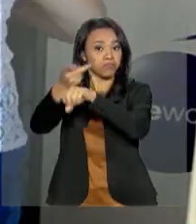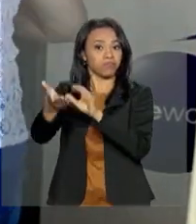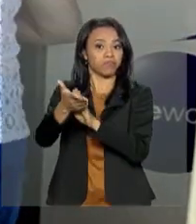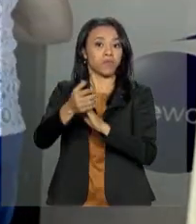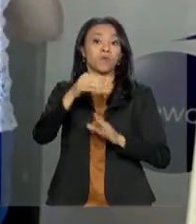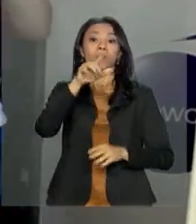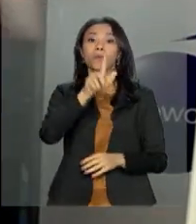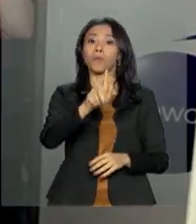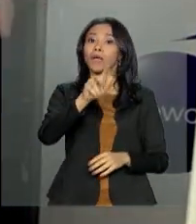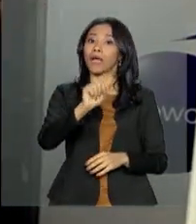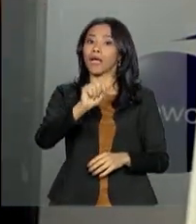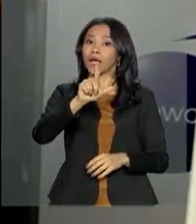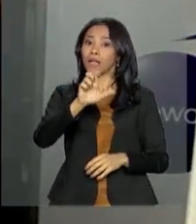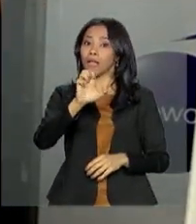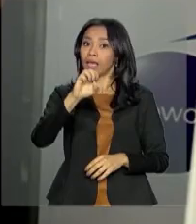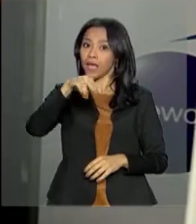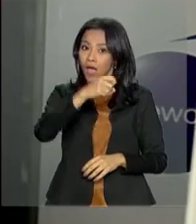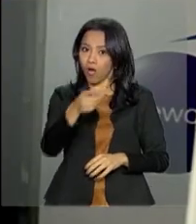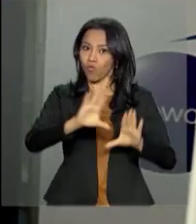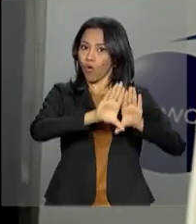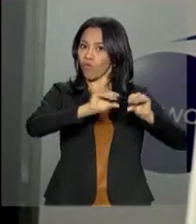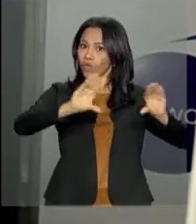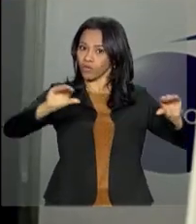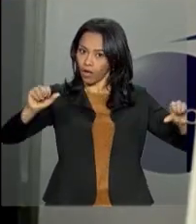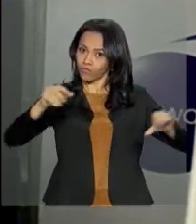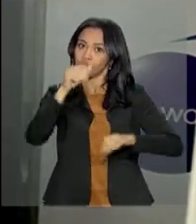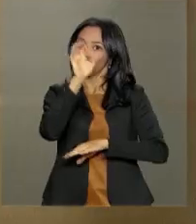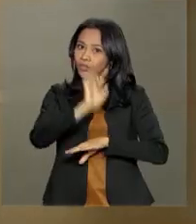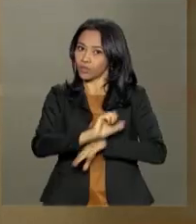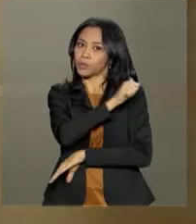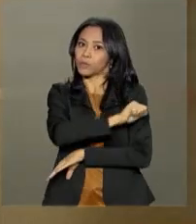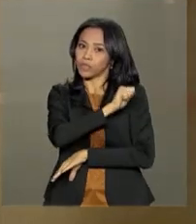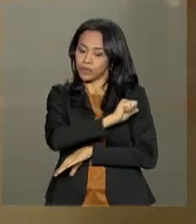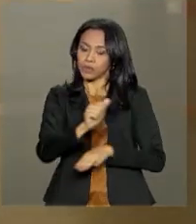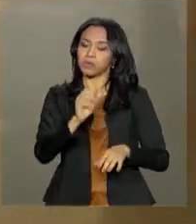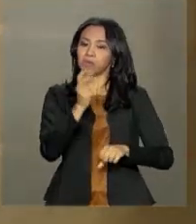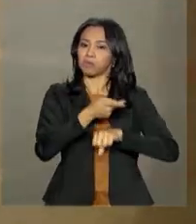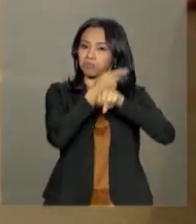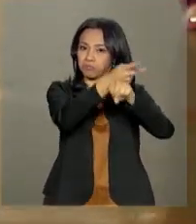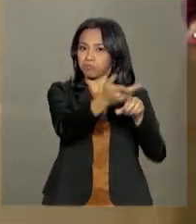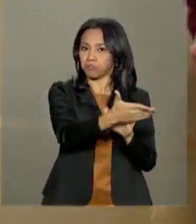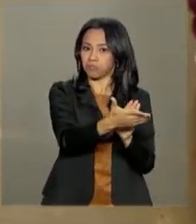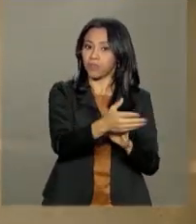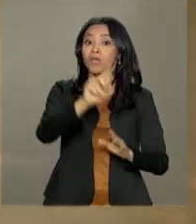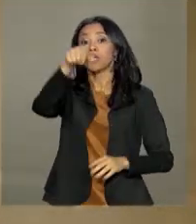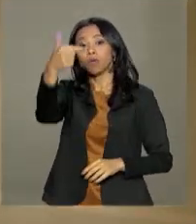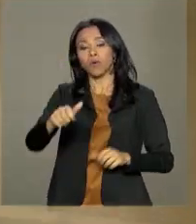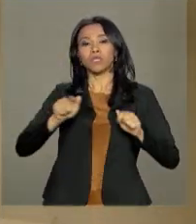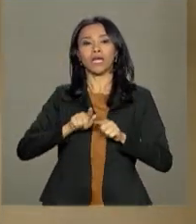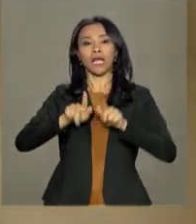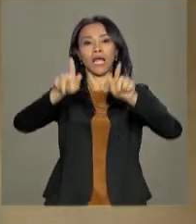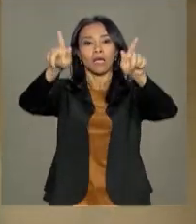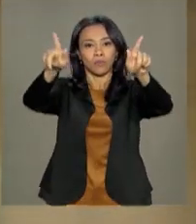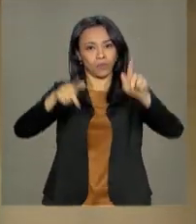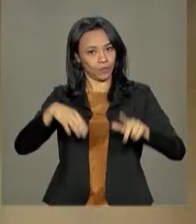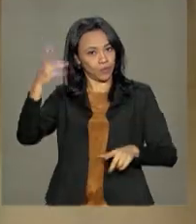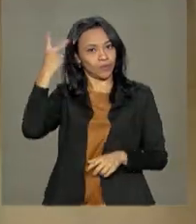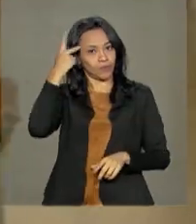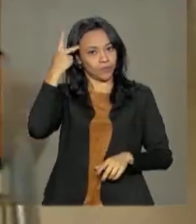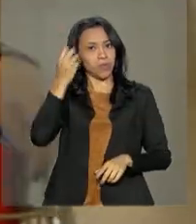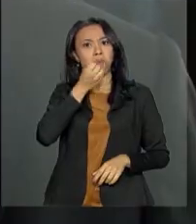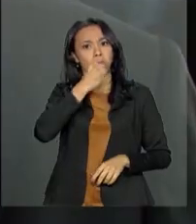eleito mais confortável e com mais facilidade ao passageiro e guarulhos recebeu o título de restituição de bagagem mais